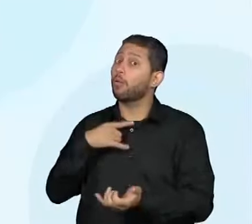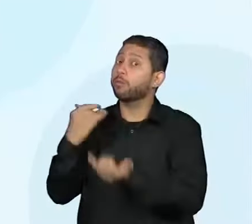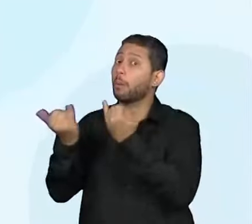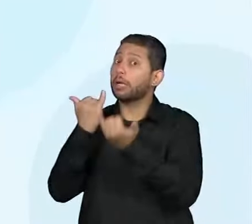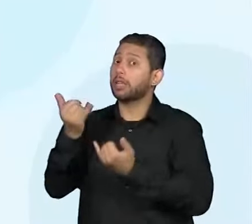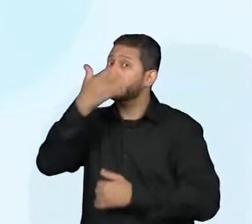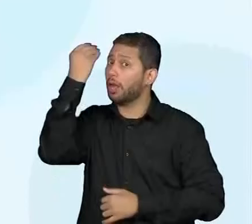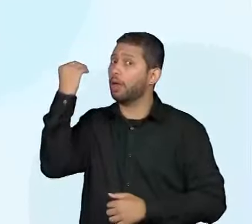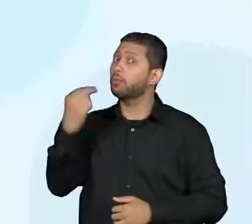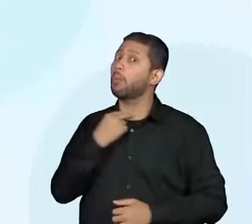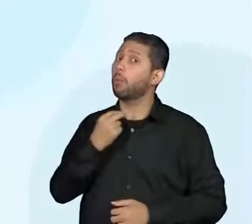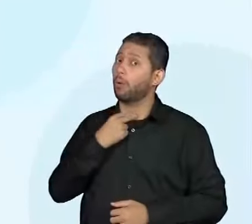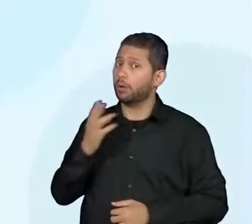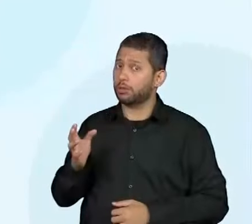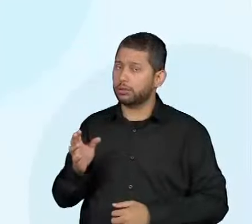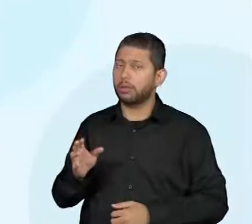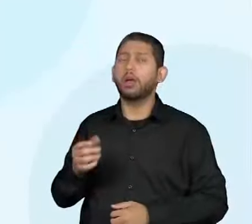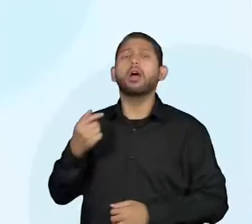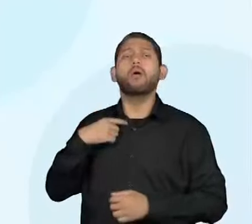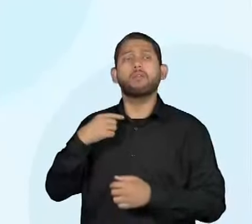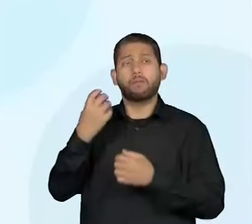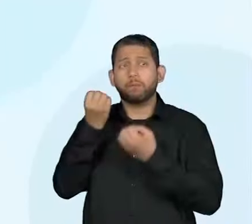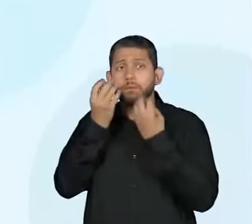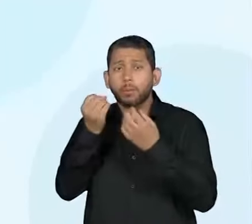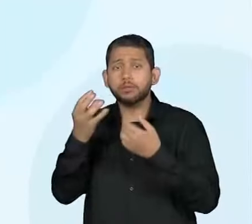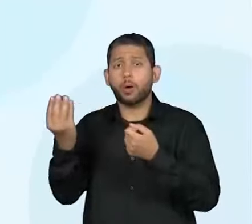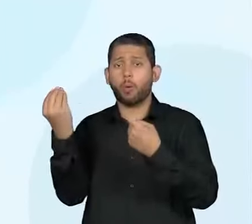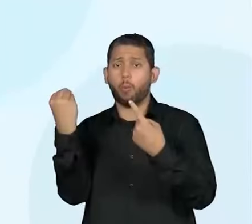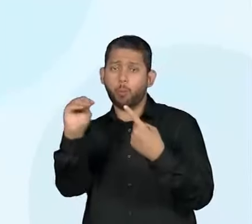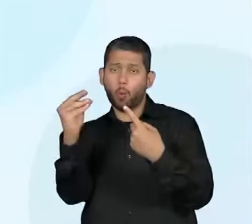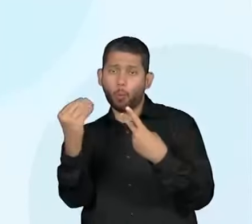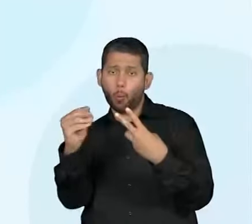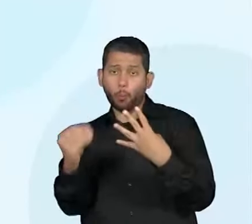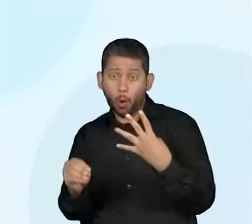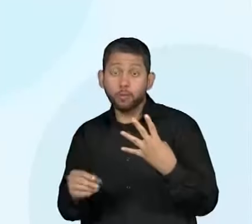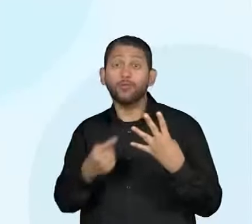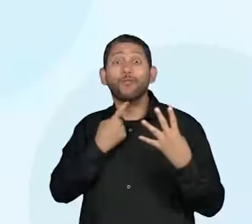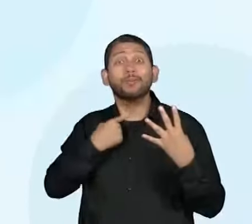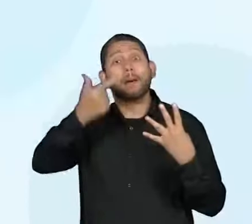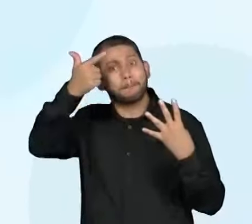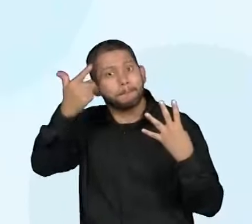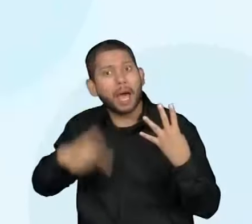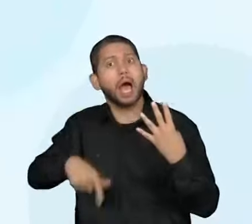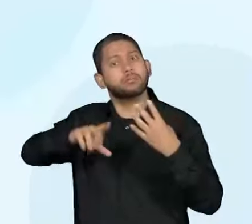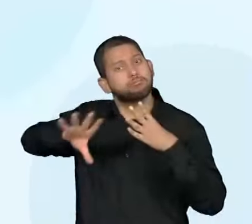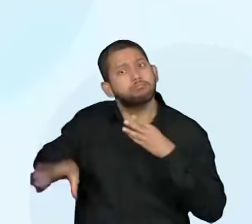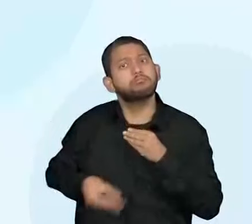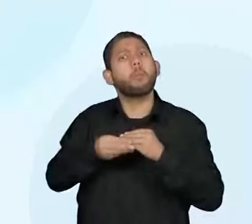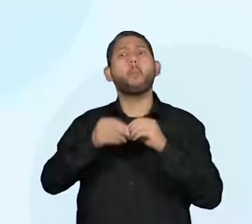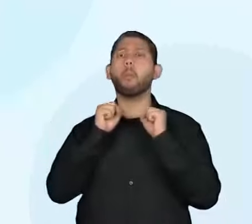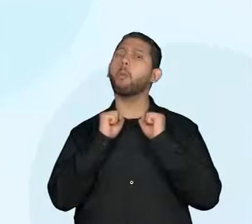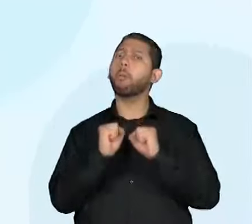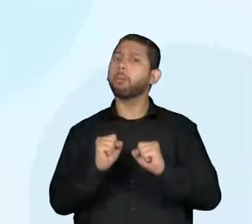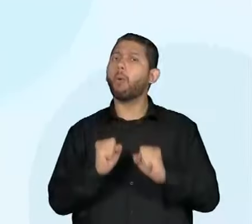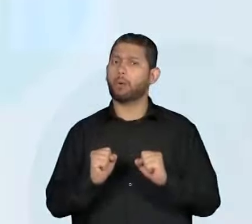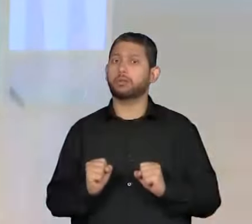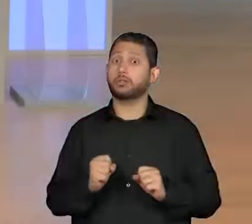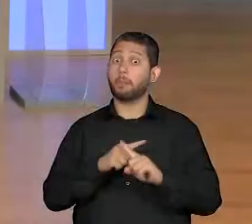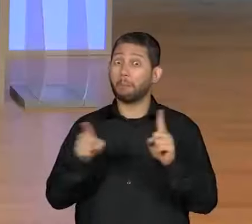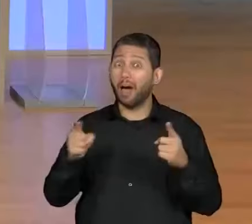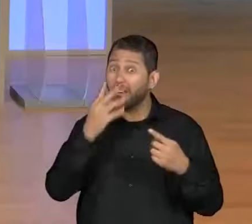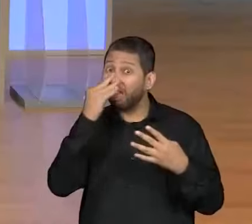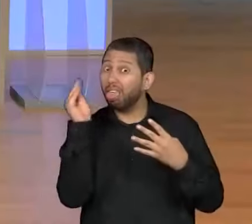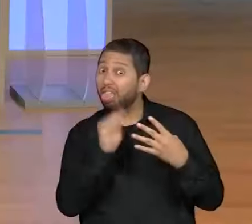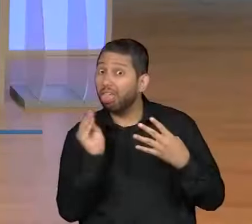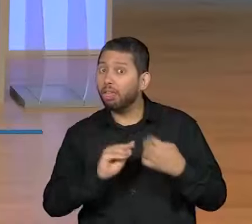outras informações que possam enriquecer sua pesquisa. Isso mesmo, então a pesquisa não está engessada. Não é simplesmente